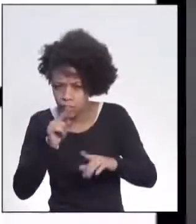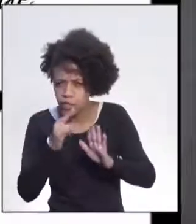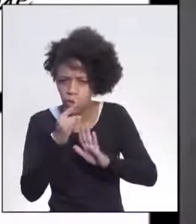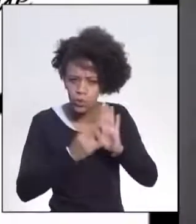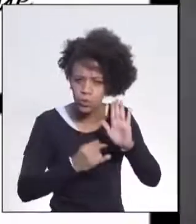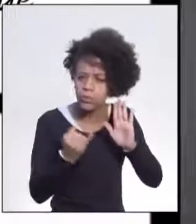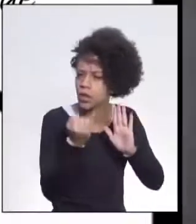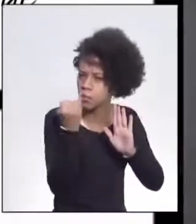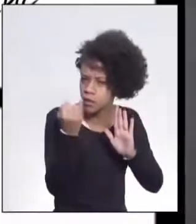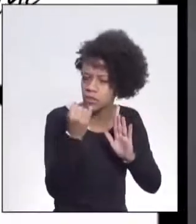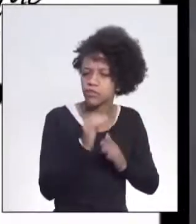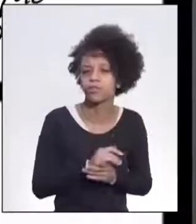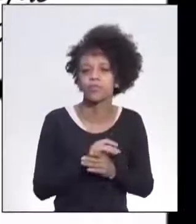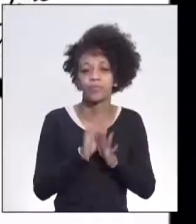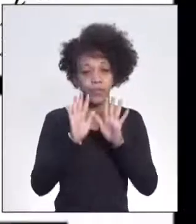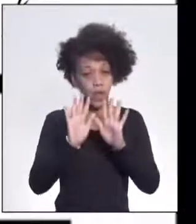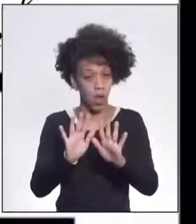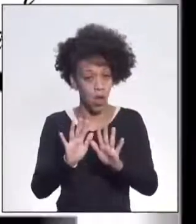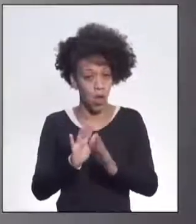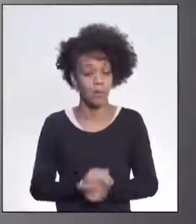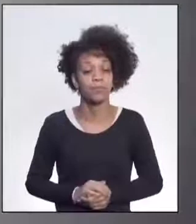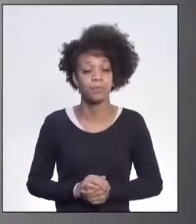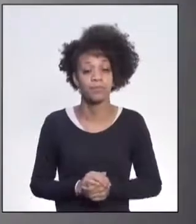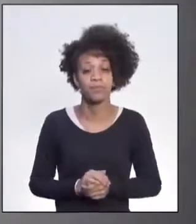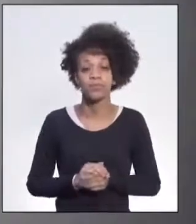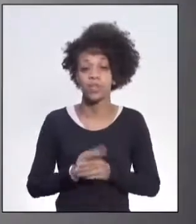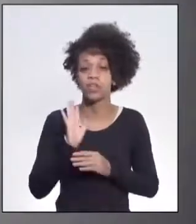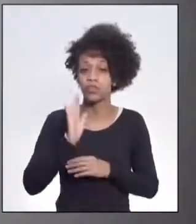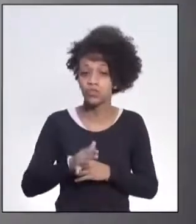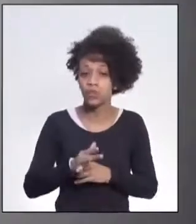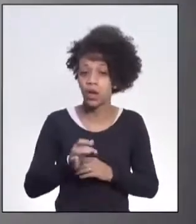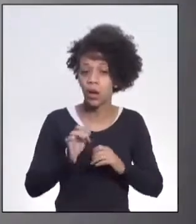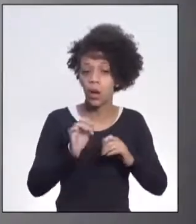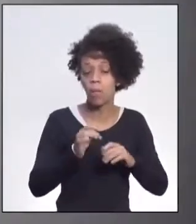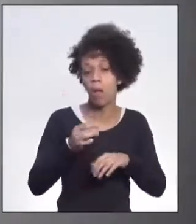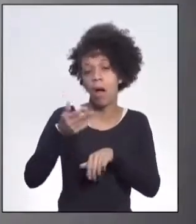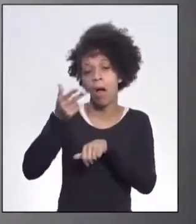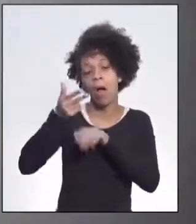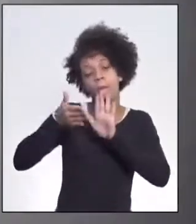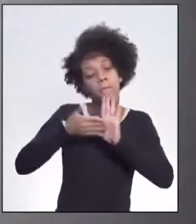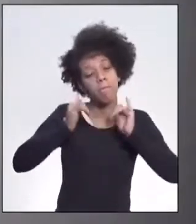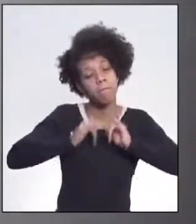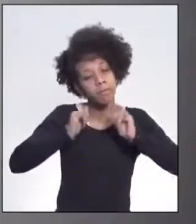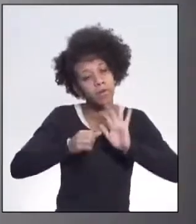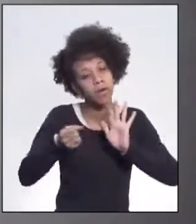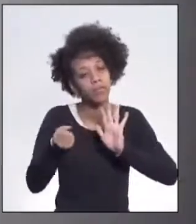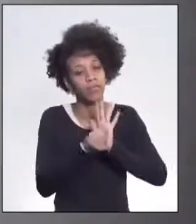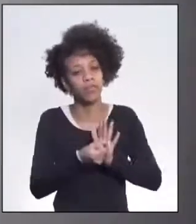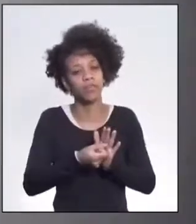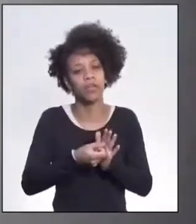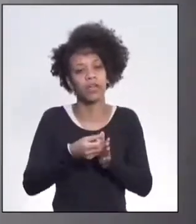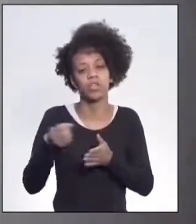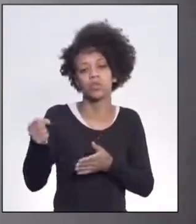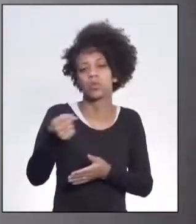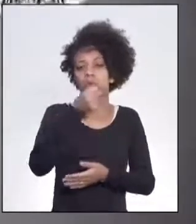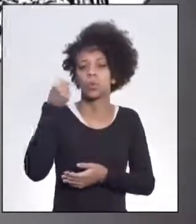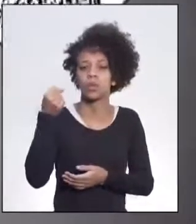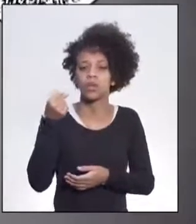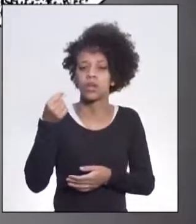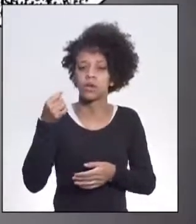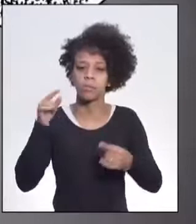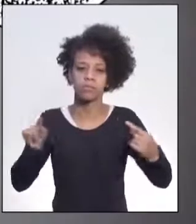documentar é importante? Veja por esse prisma. Você já ouviu alguém ou alguma propaganda de uma famosa marca de uísque dizer que para se